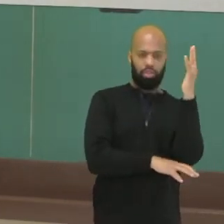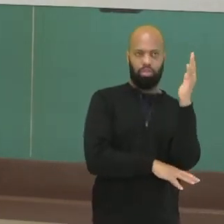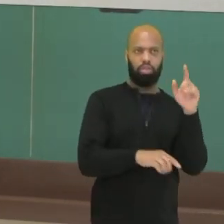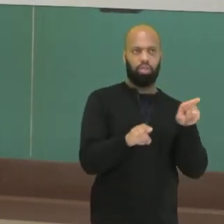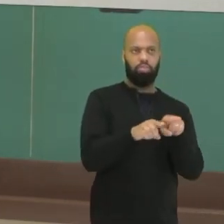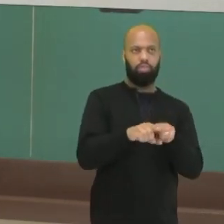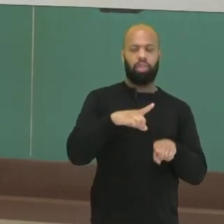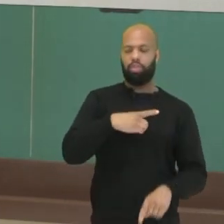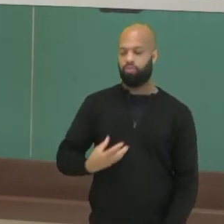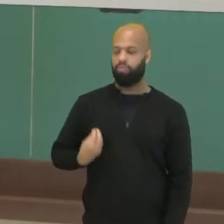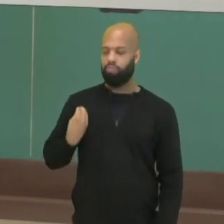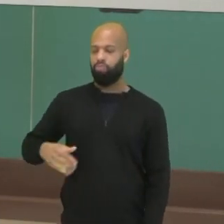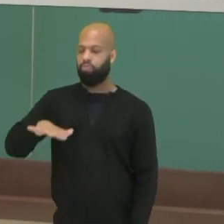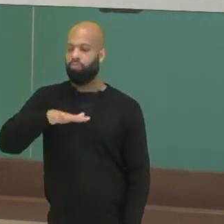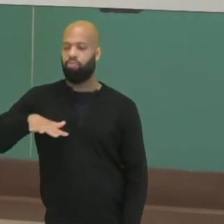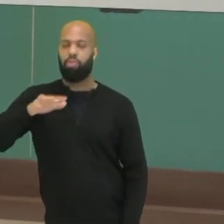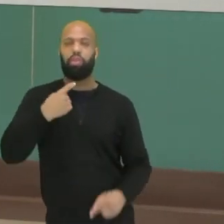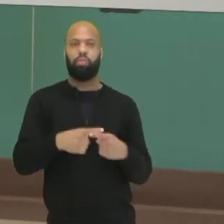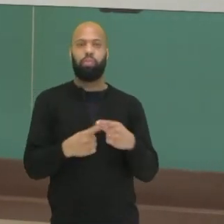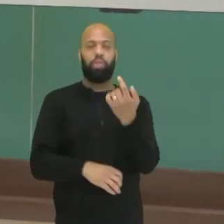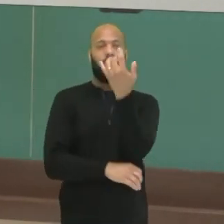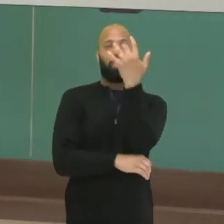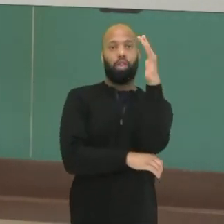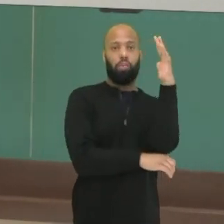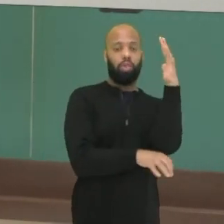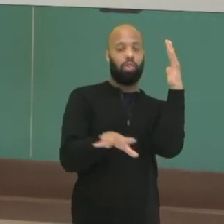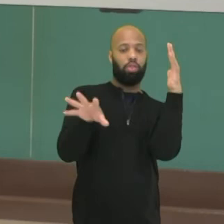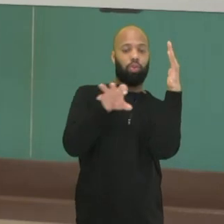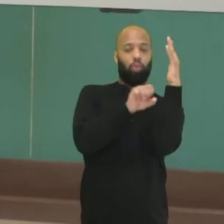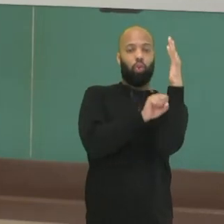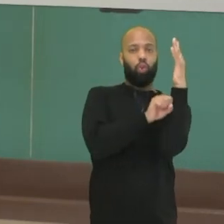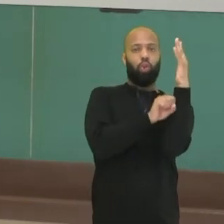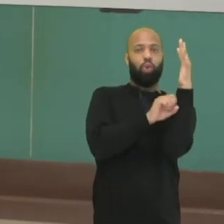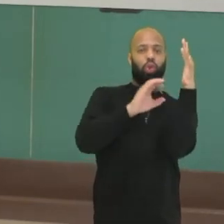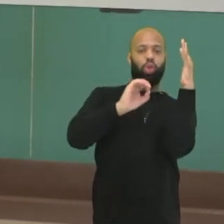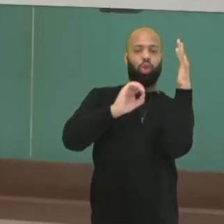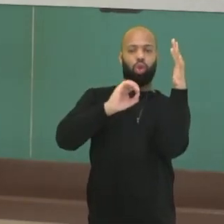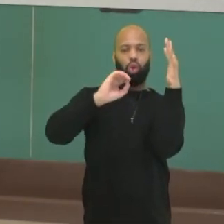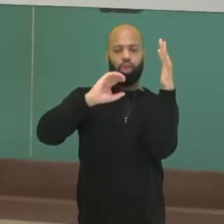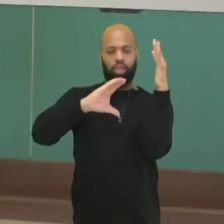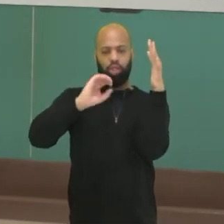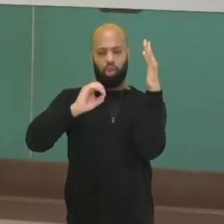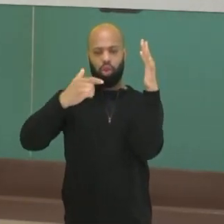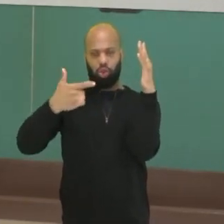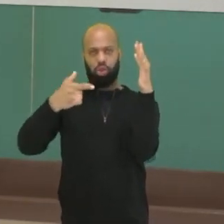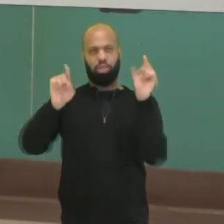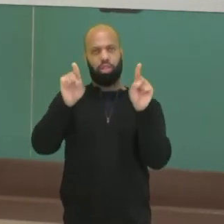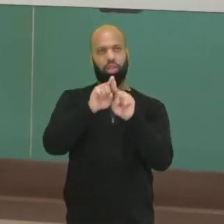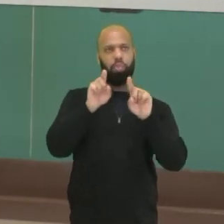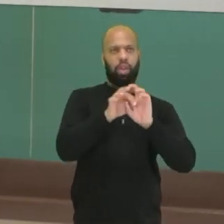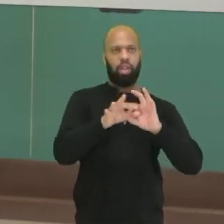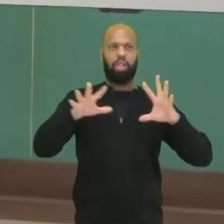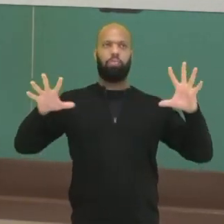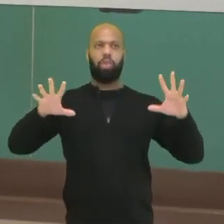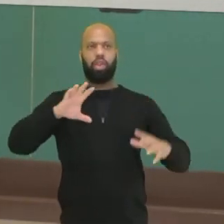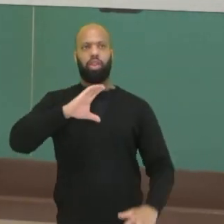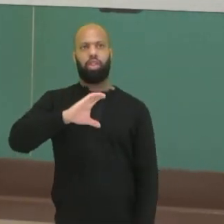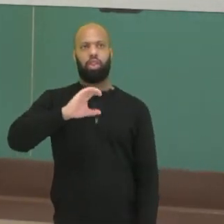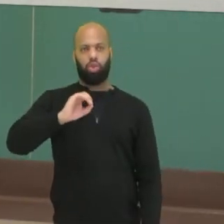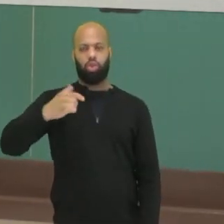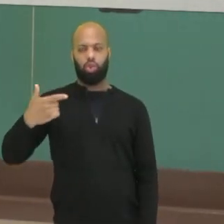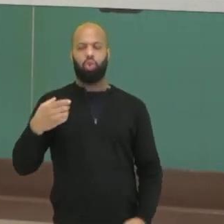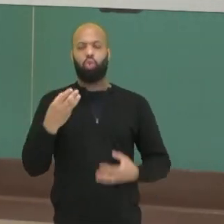planta, lembrando como ela respira, ela também libera gás carbônico. E outros micro-organismos no sistema também podem fazer isso aqui. E como elas obtêm